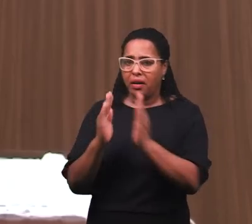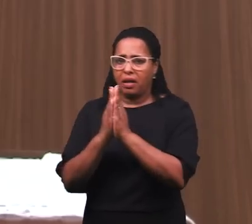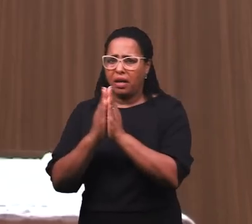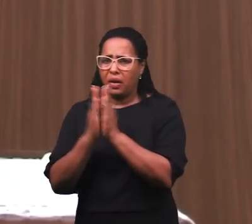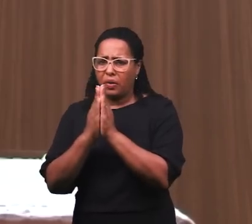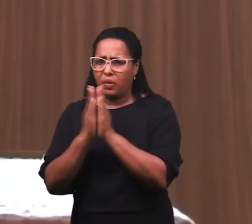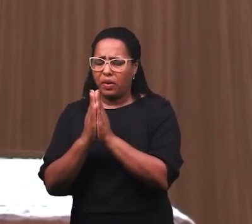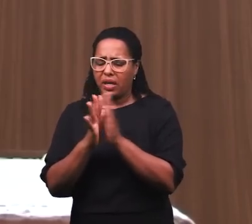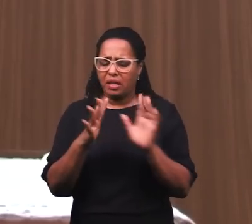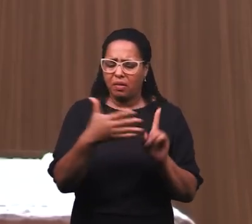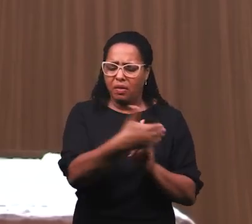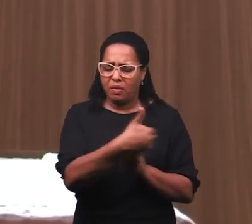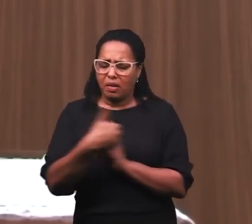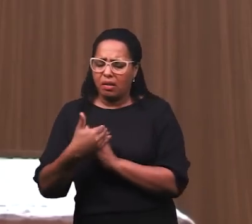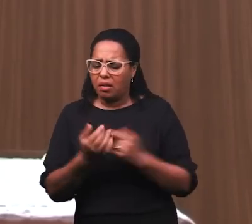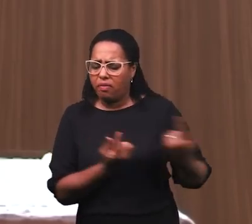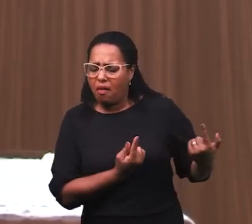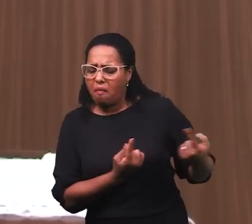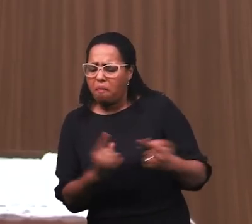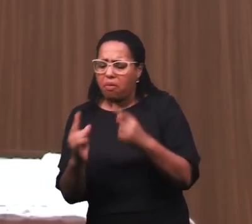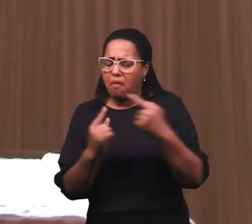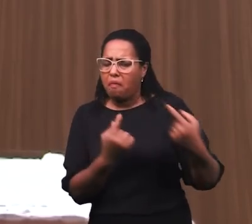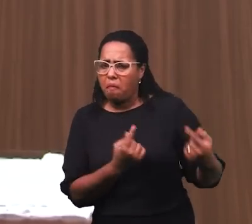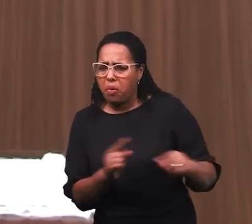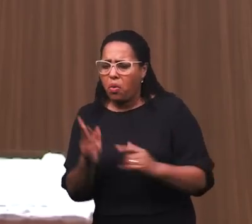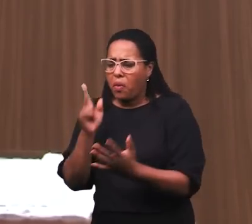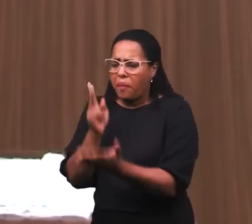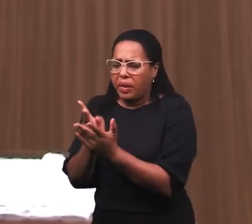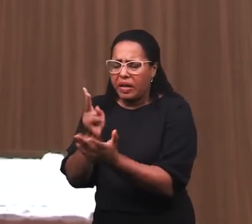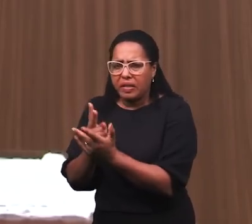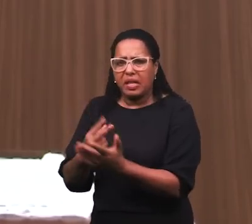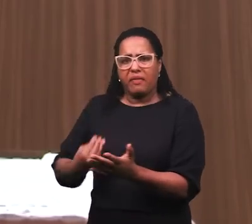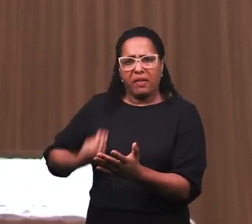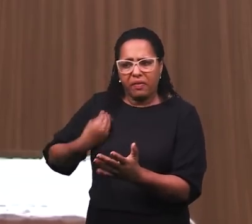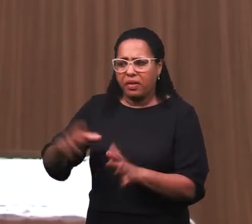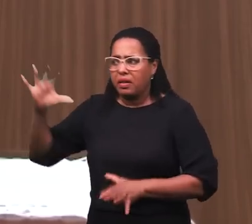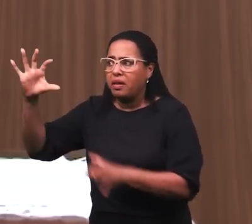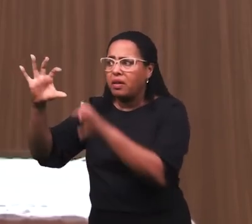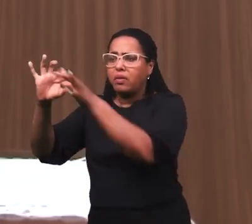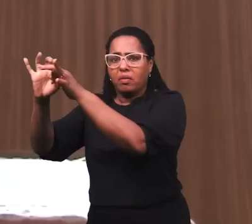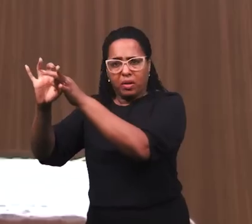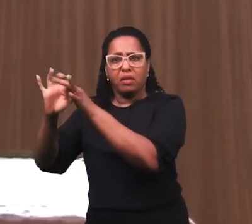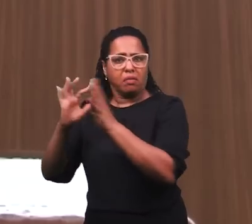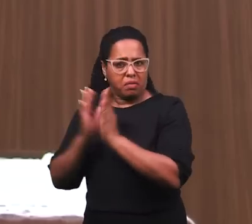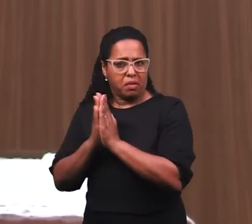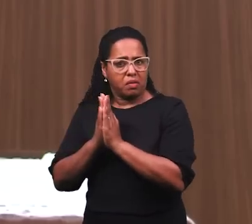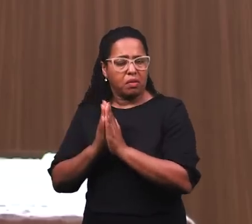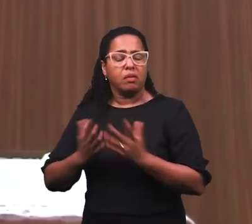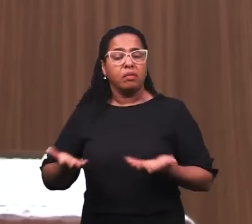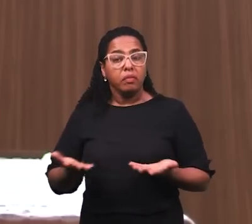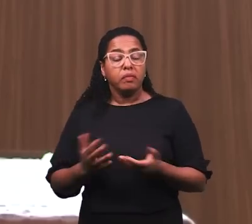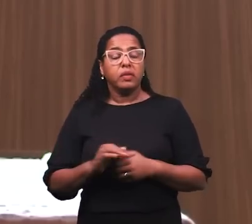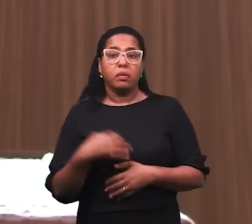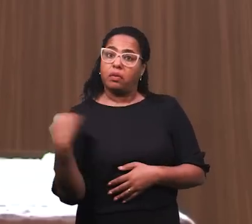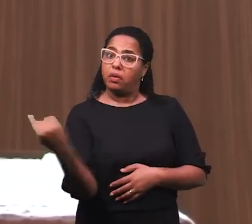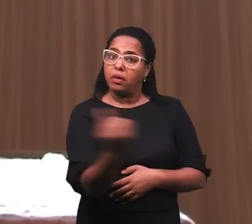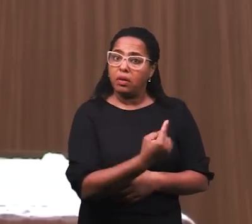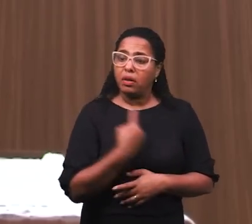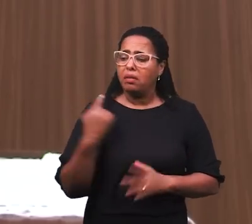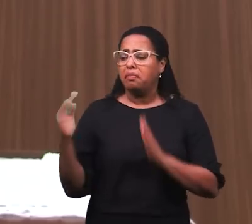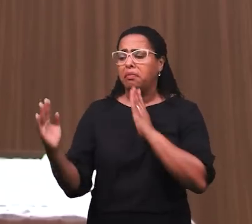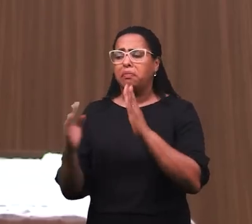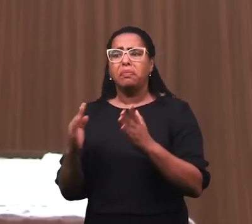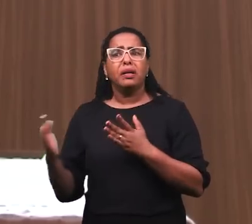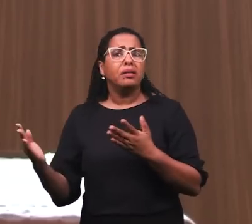nos livra da tentação. Ela preserva a nossa vida e a nossa comunhão com o Senhor. Estamos num momento